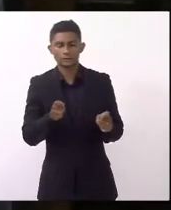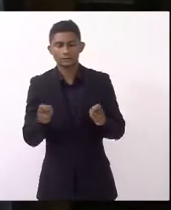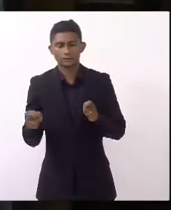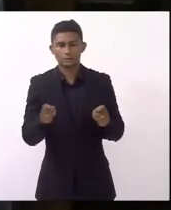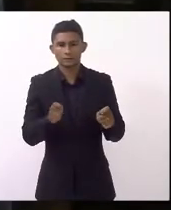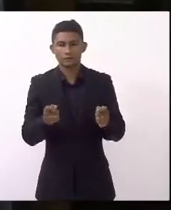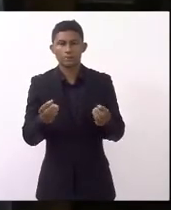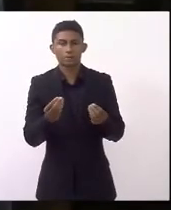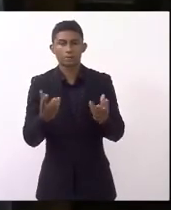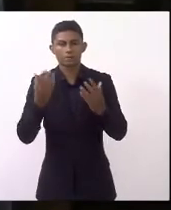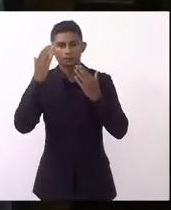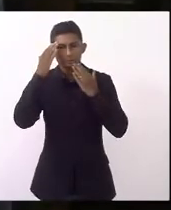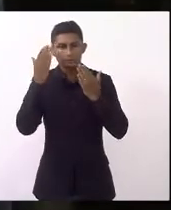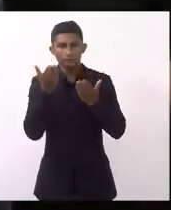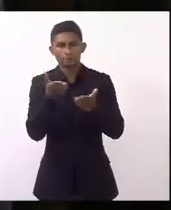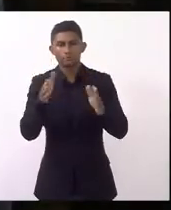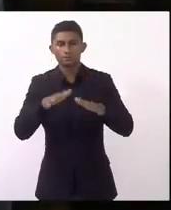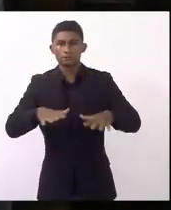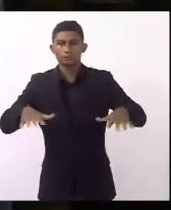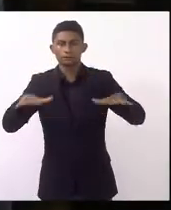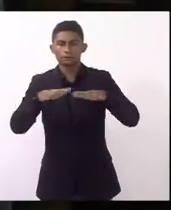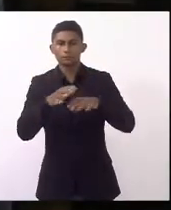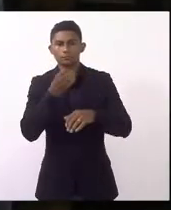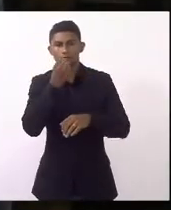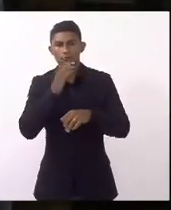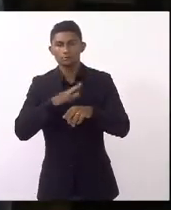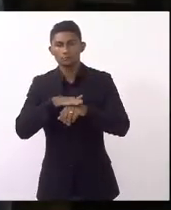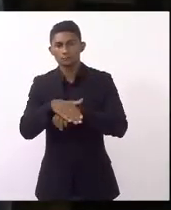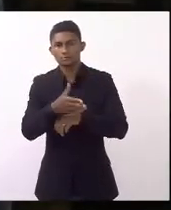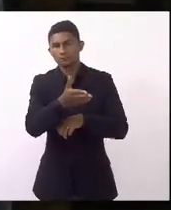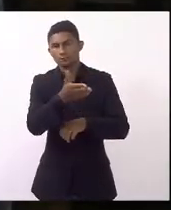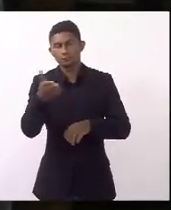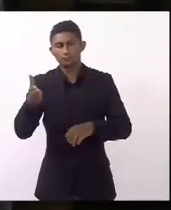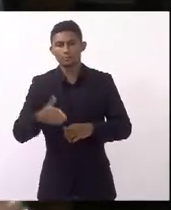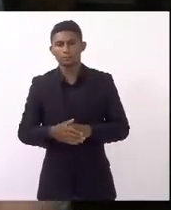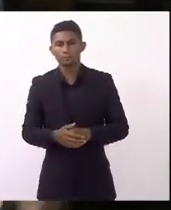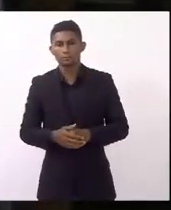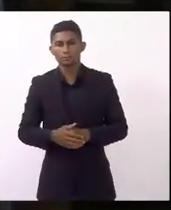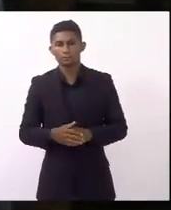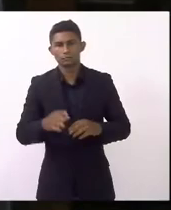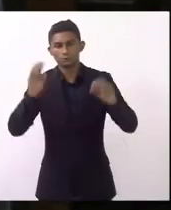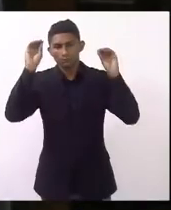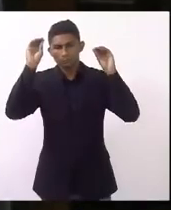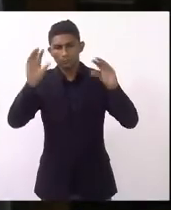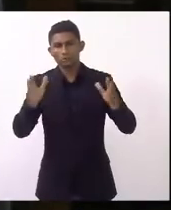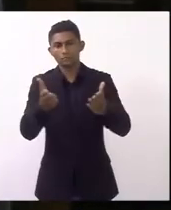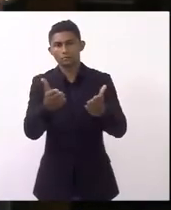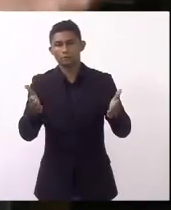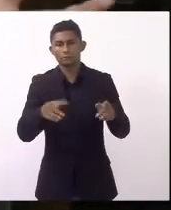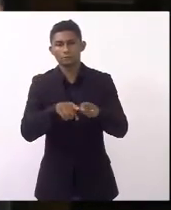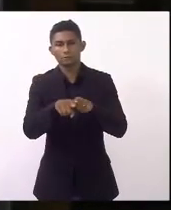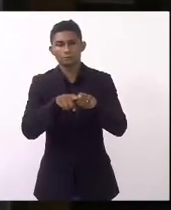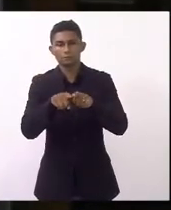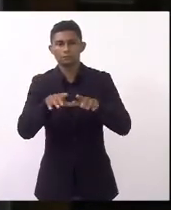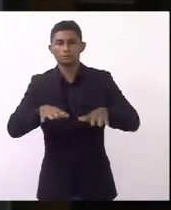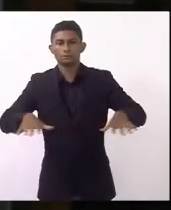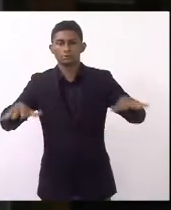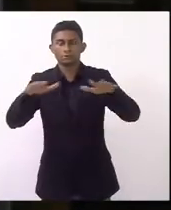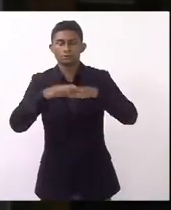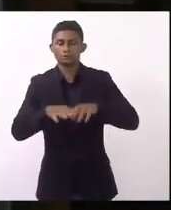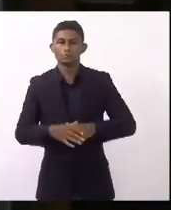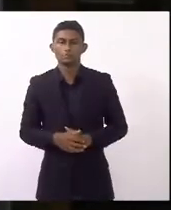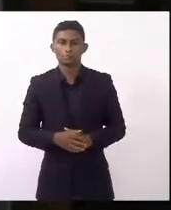poder agradecer a todos vocês boa noite abençoe a todos vocês meus irmãos